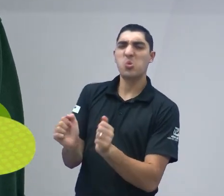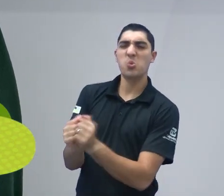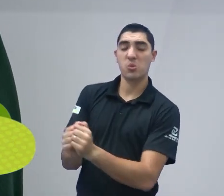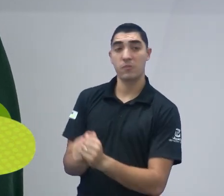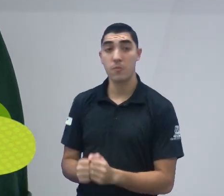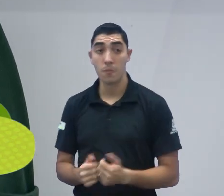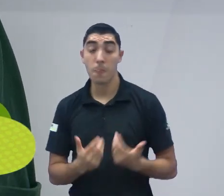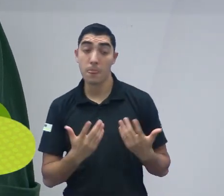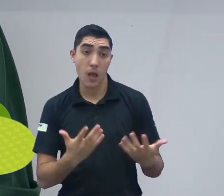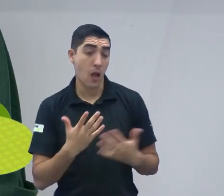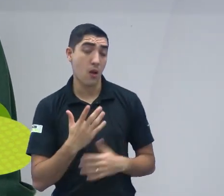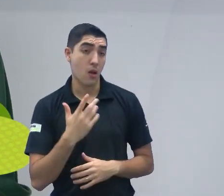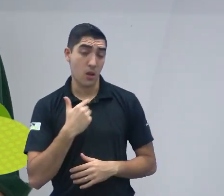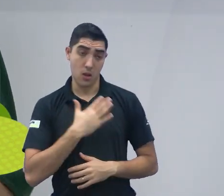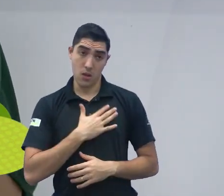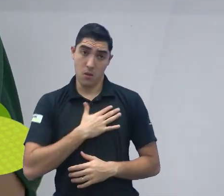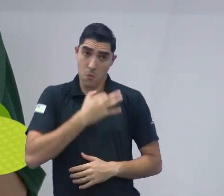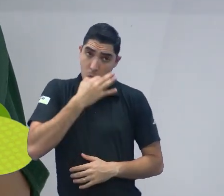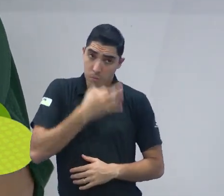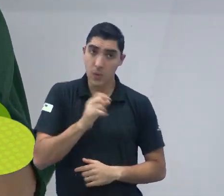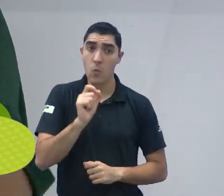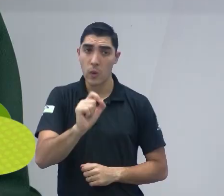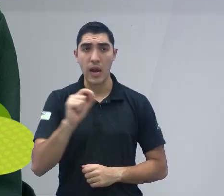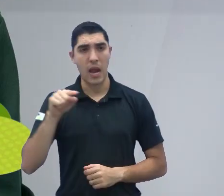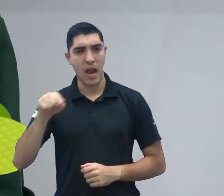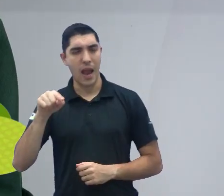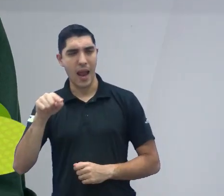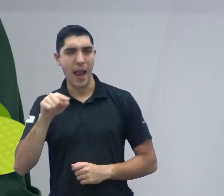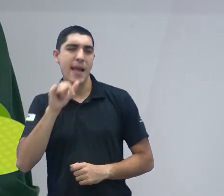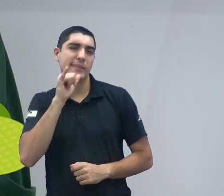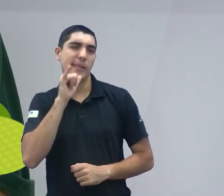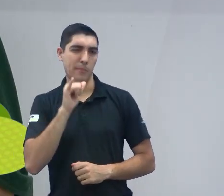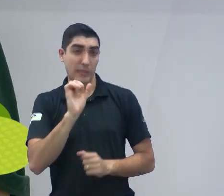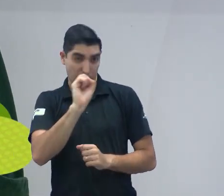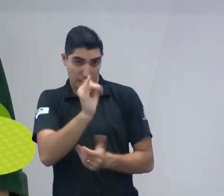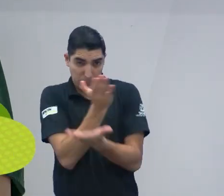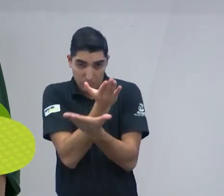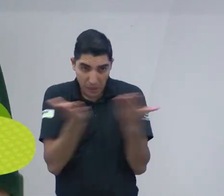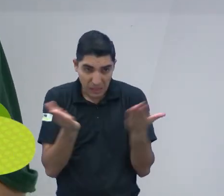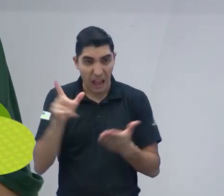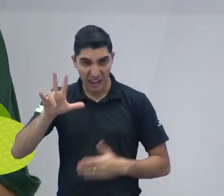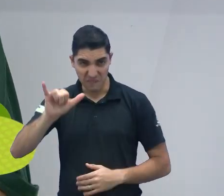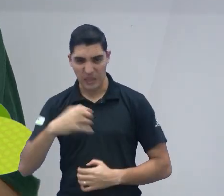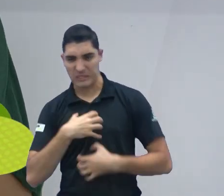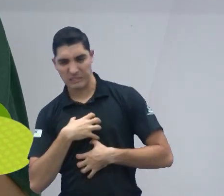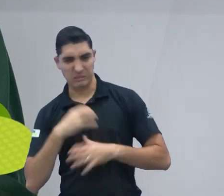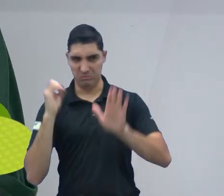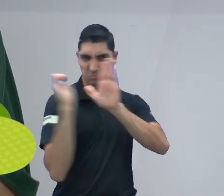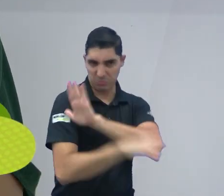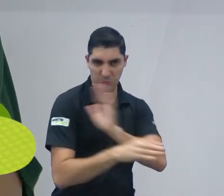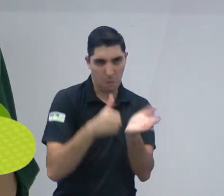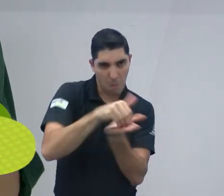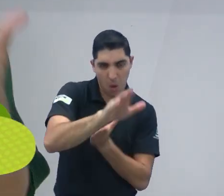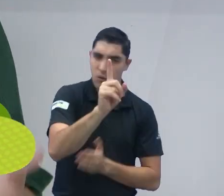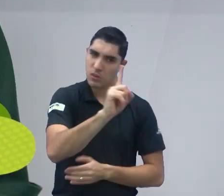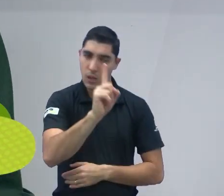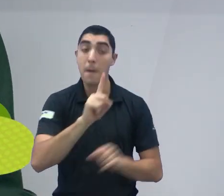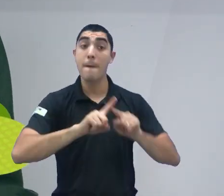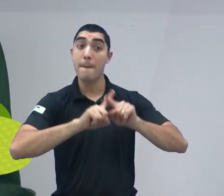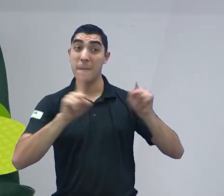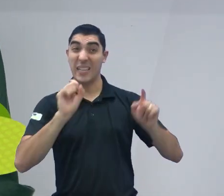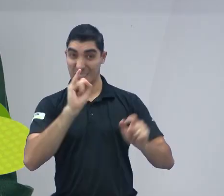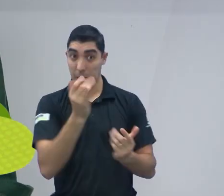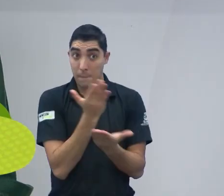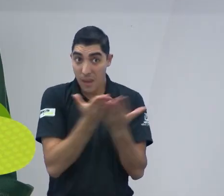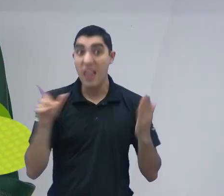do resultado contra o Osasco para permanecer no cargo, mas eu acho que ele depende para não ficar pressionado de vez. Até porque a única vitória do